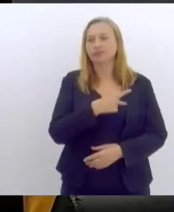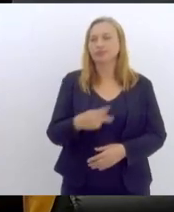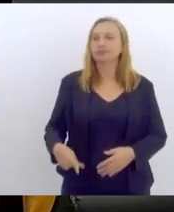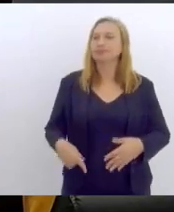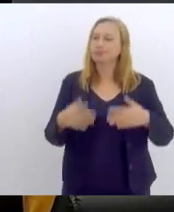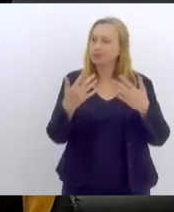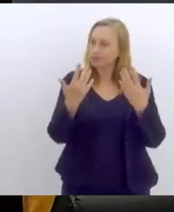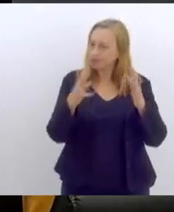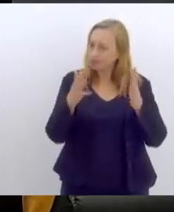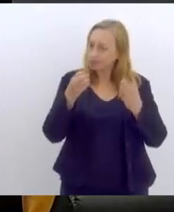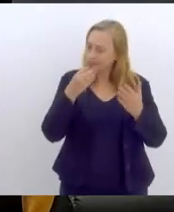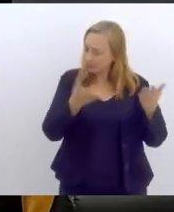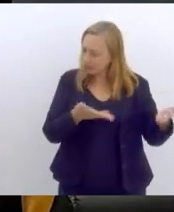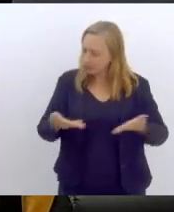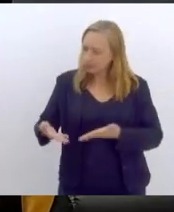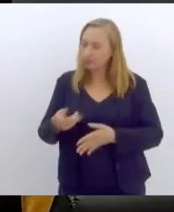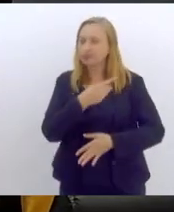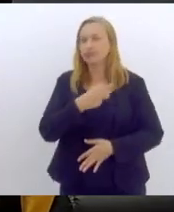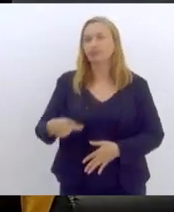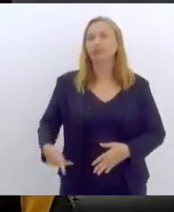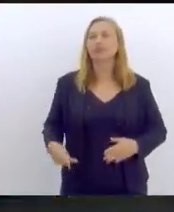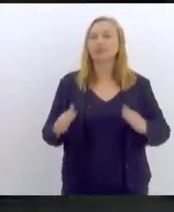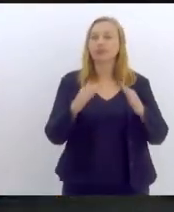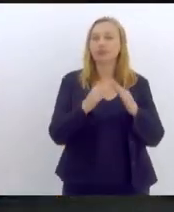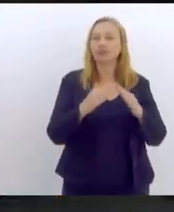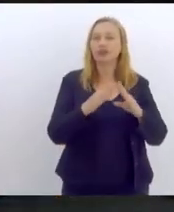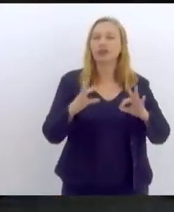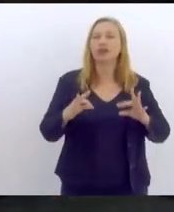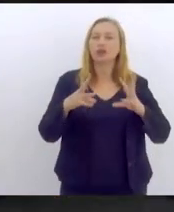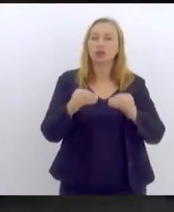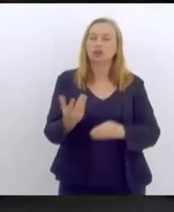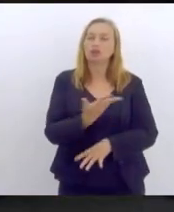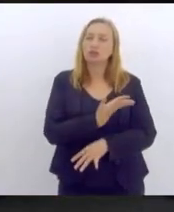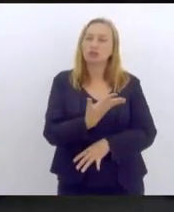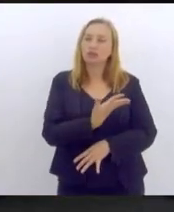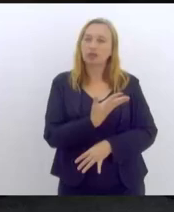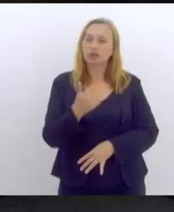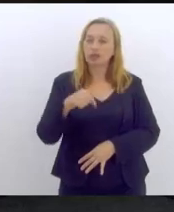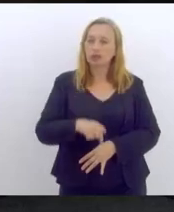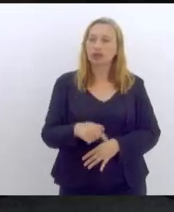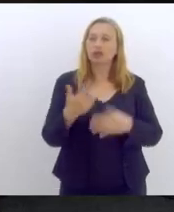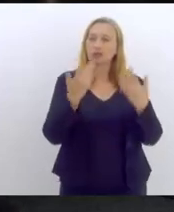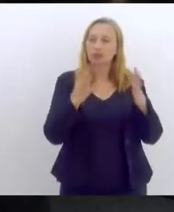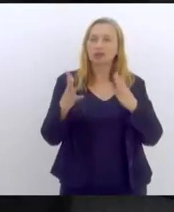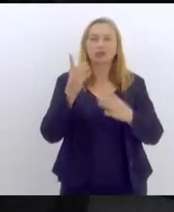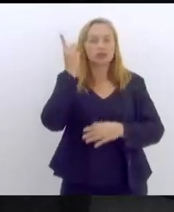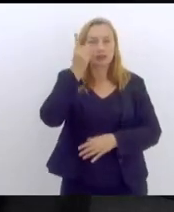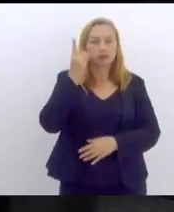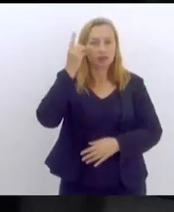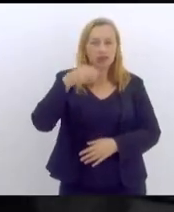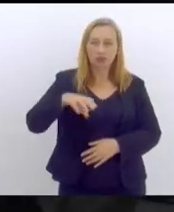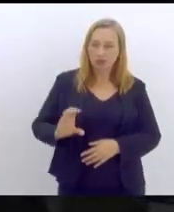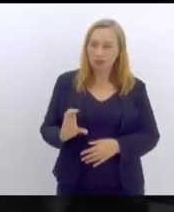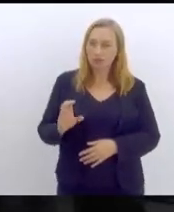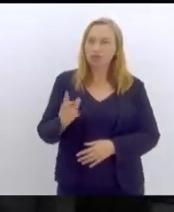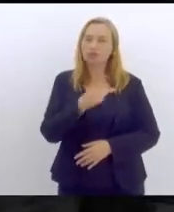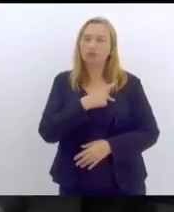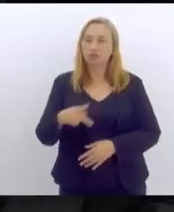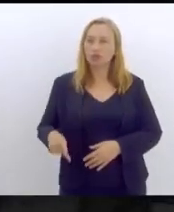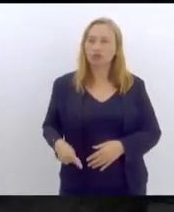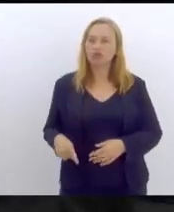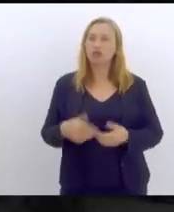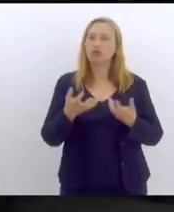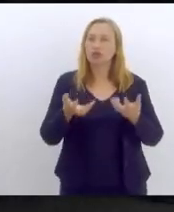Vossa Excelência, enquanto presidente dessa casa, a todos os colegas que aqui estão, e parabenizando o deputado Carlos Mink pelo projeto.